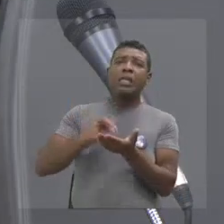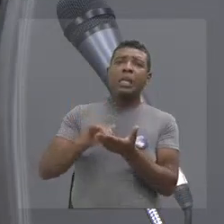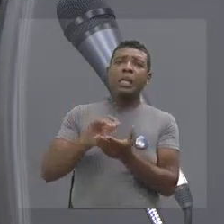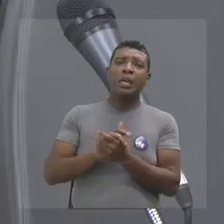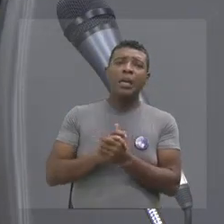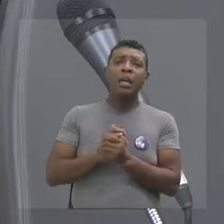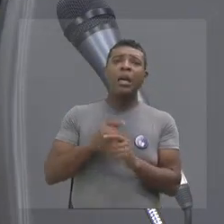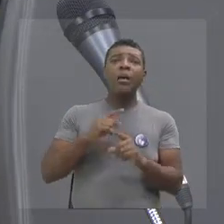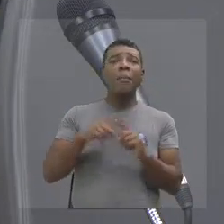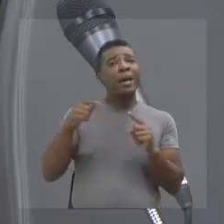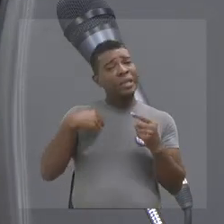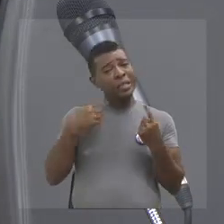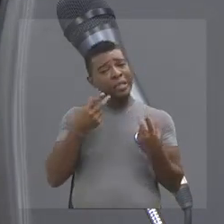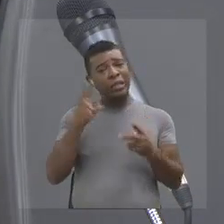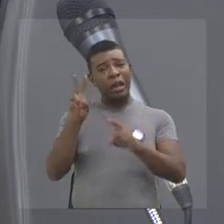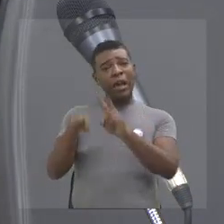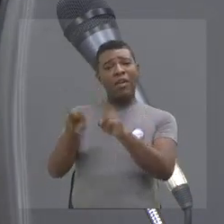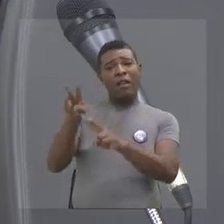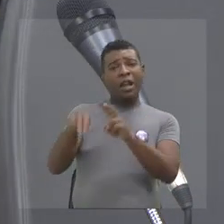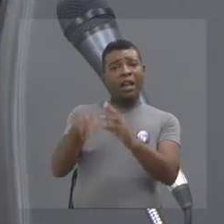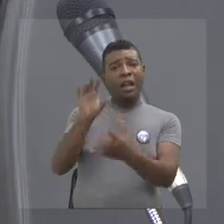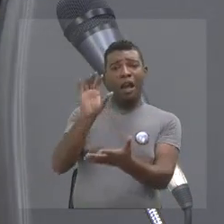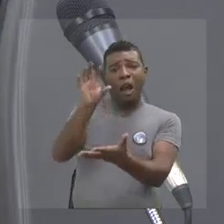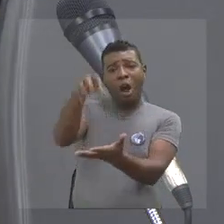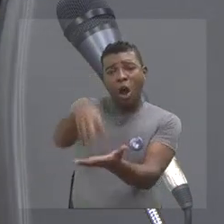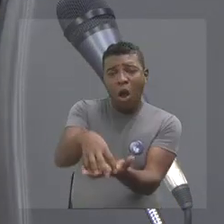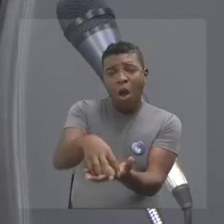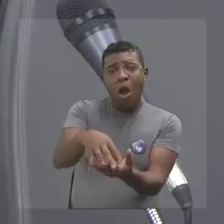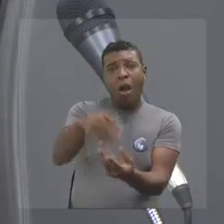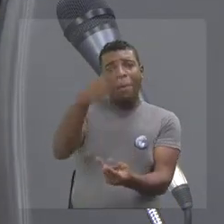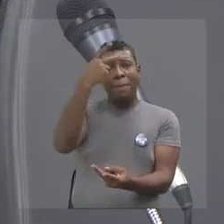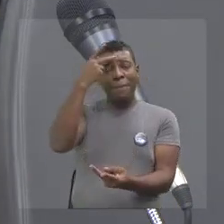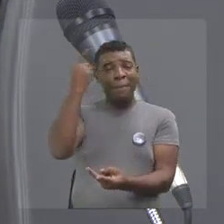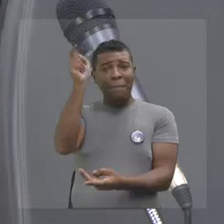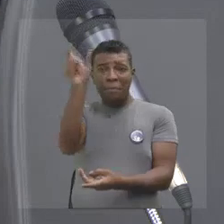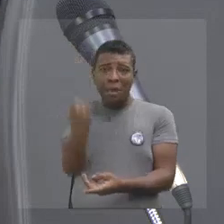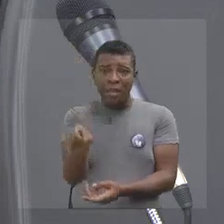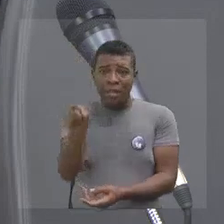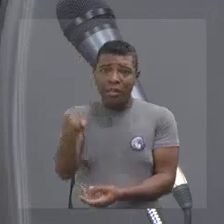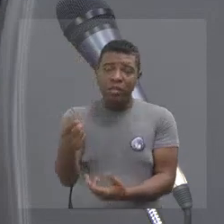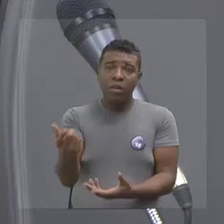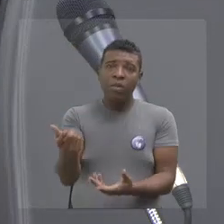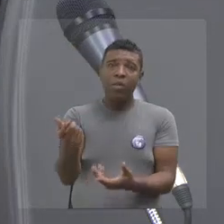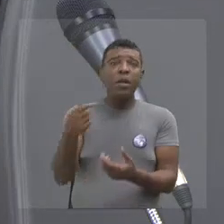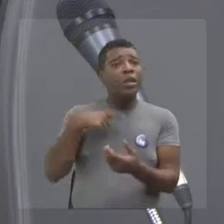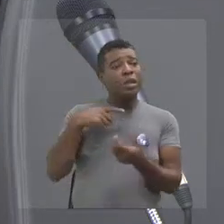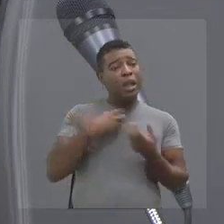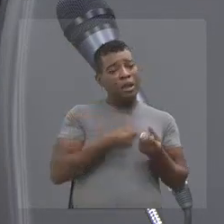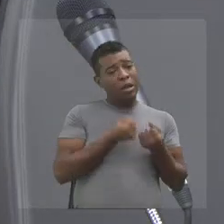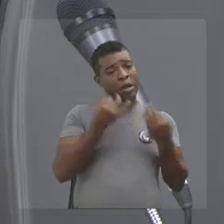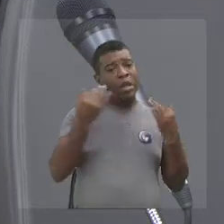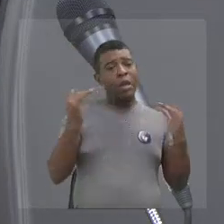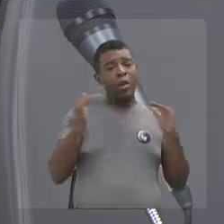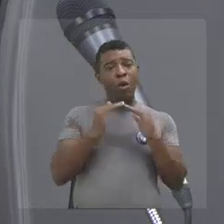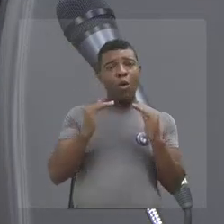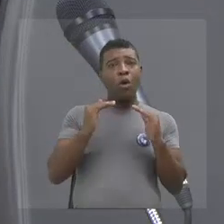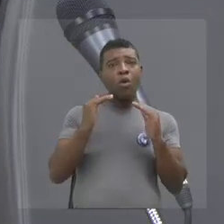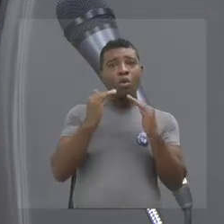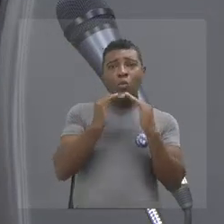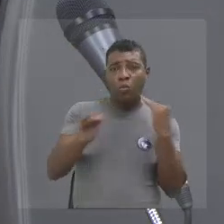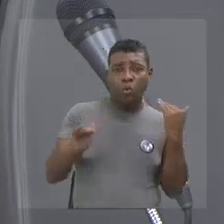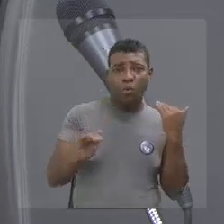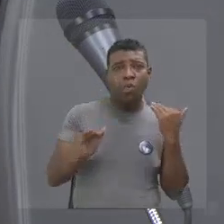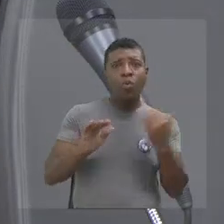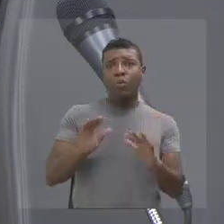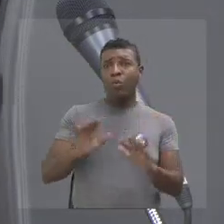um órgão uma pessoa pela pelo que você não concorda que se discorda se avalia pela média